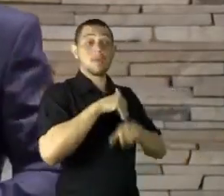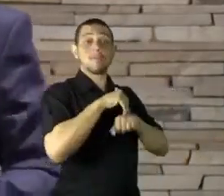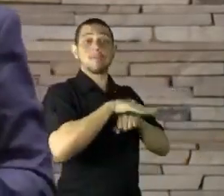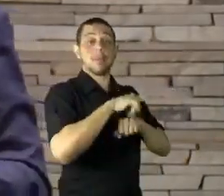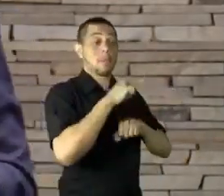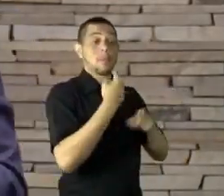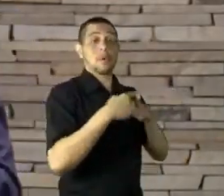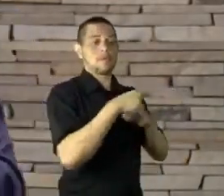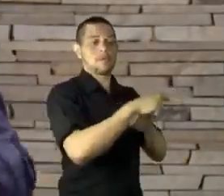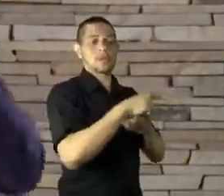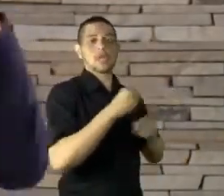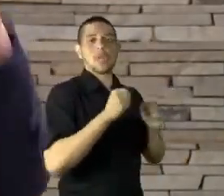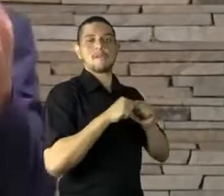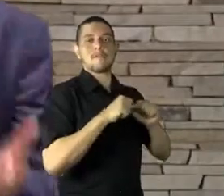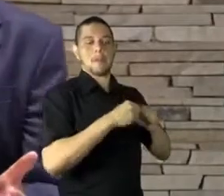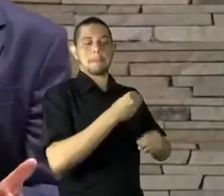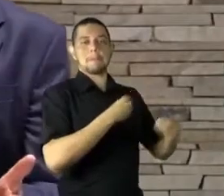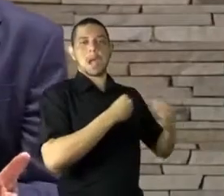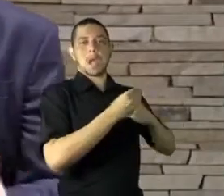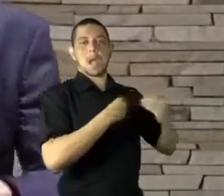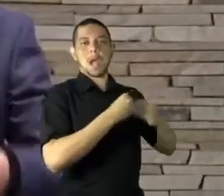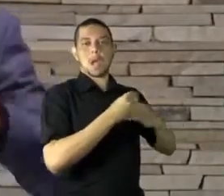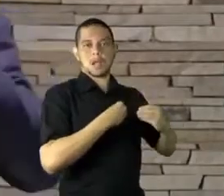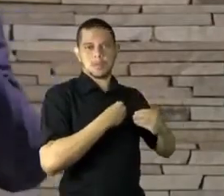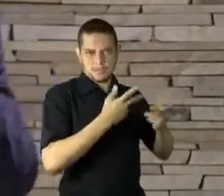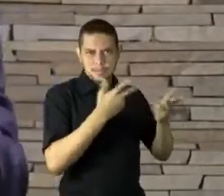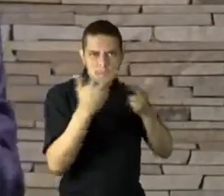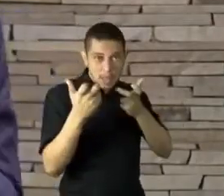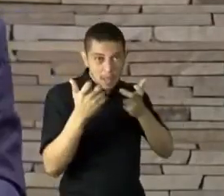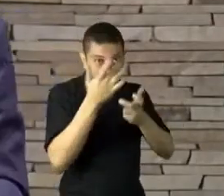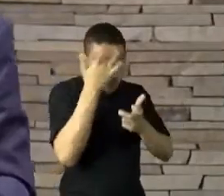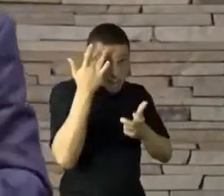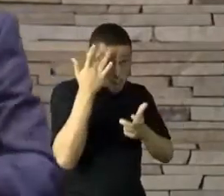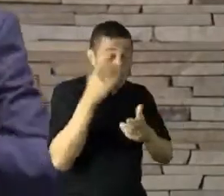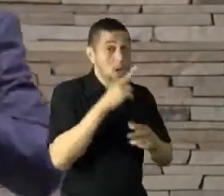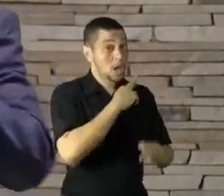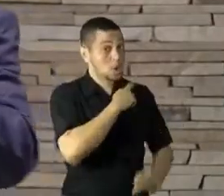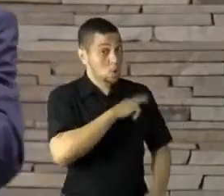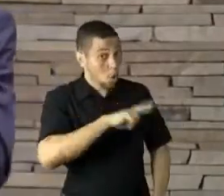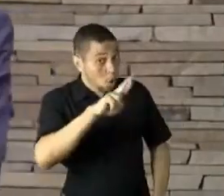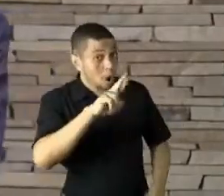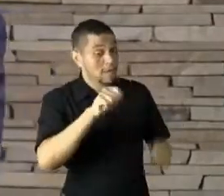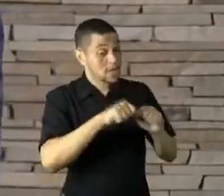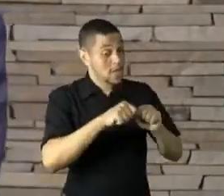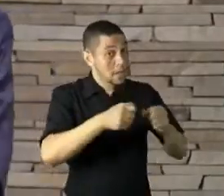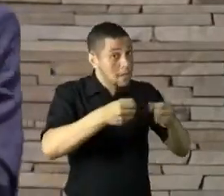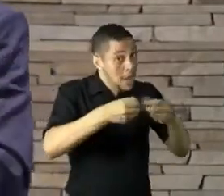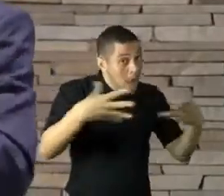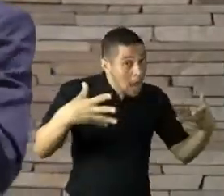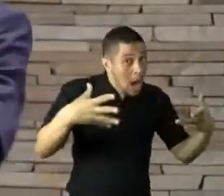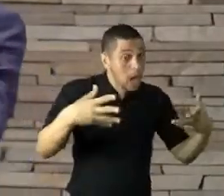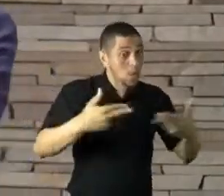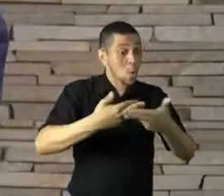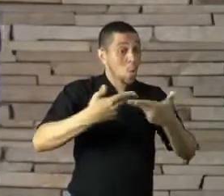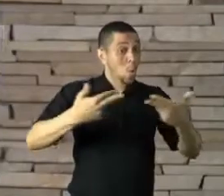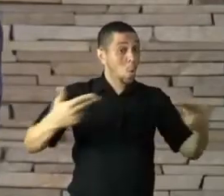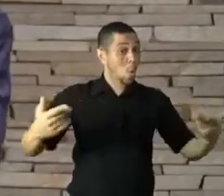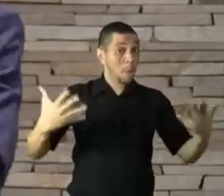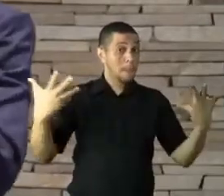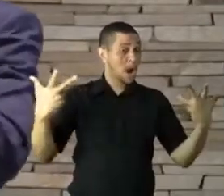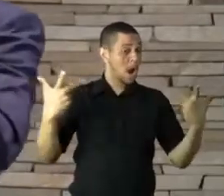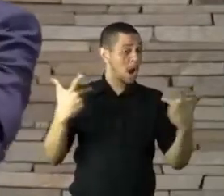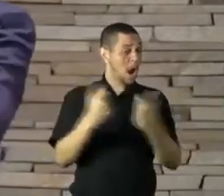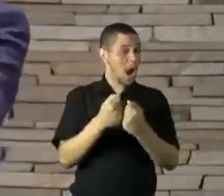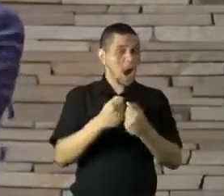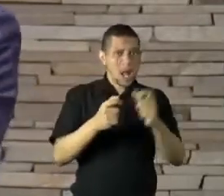os que praticais a iniquidade religiosos que realizaram milagres que realizaram Coisas grandiosas Que expulsaram até a